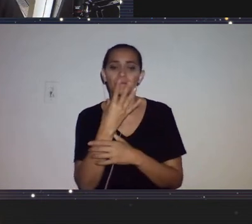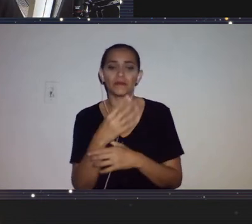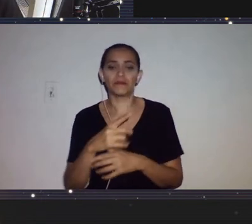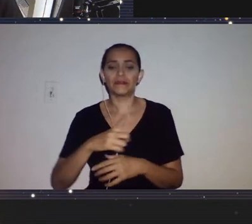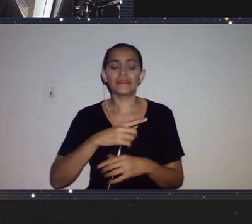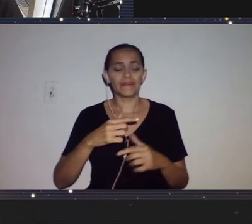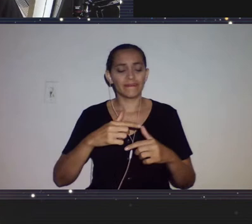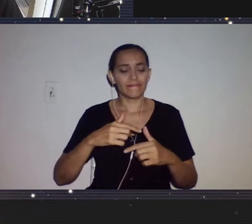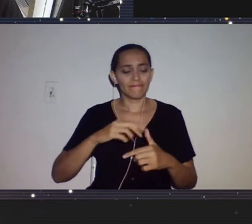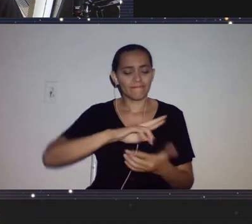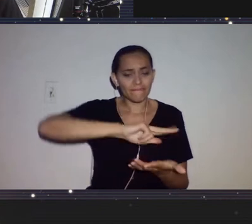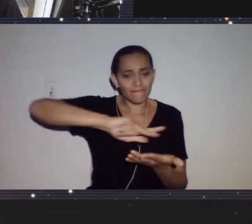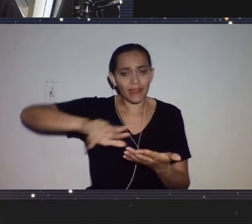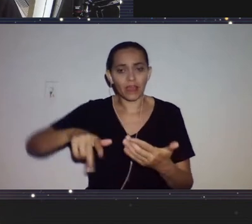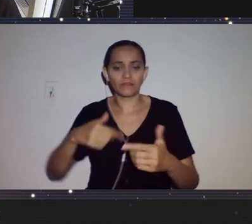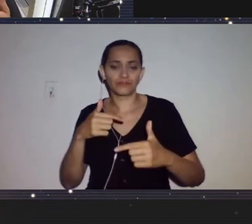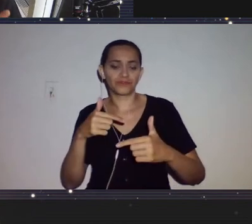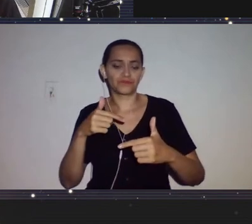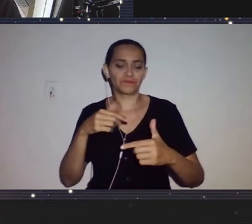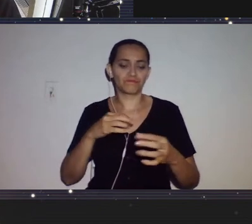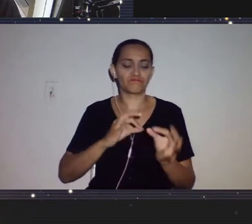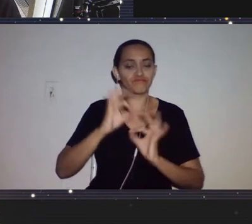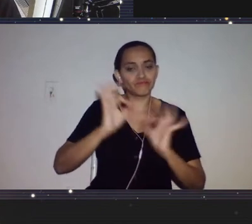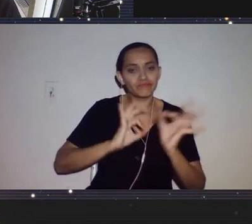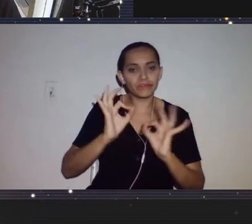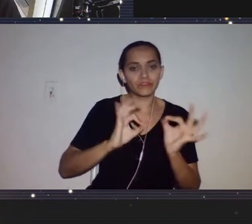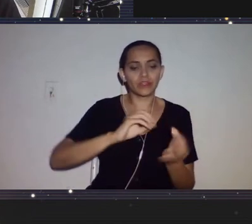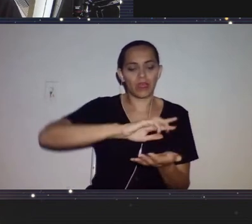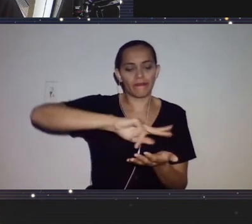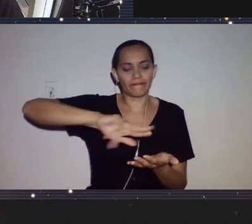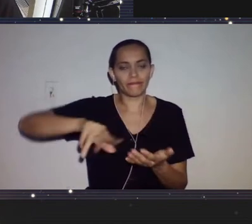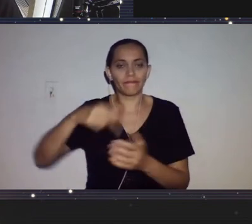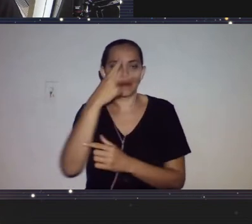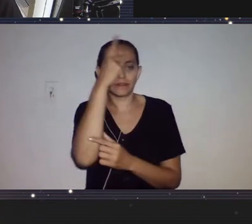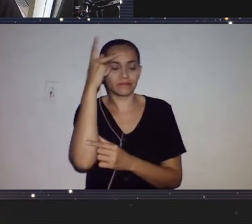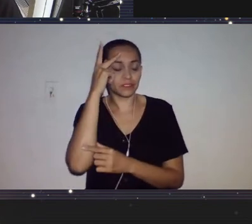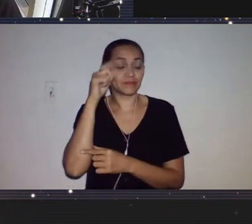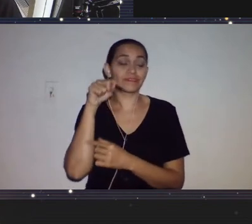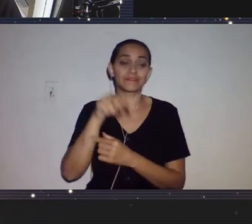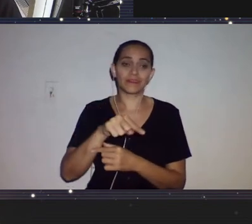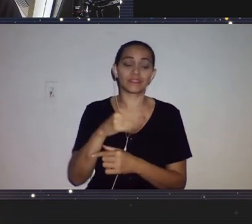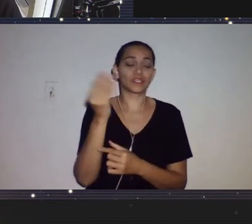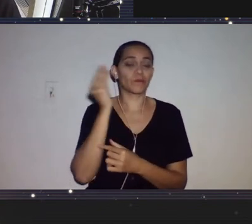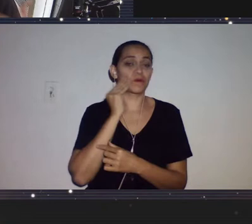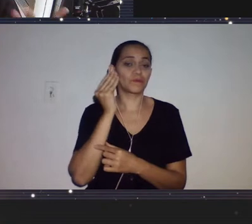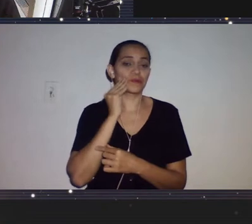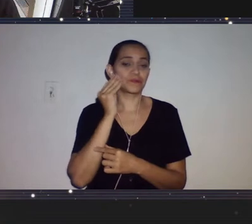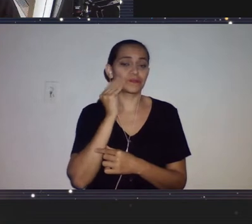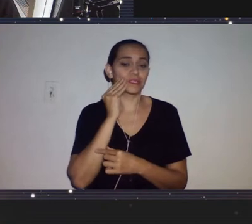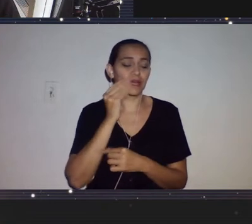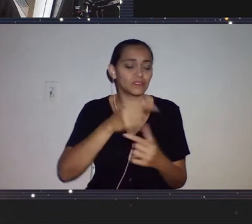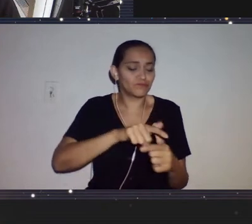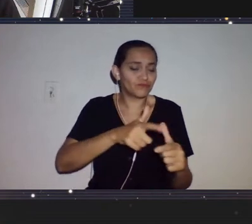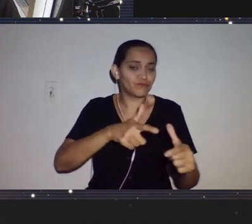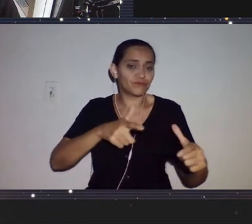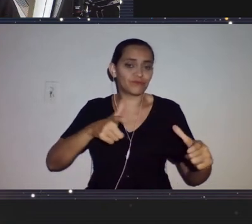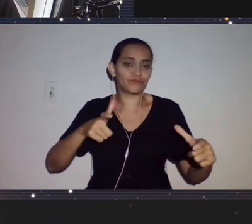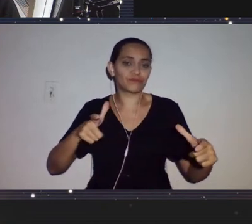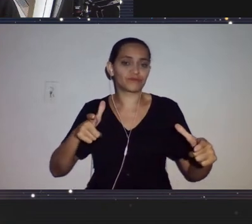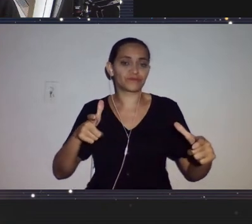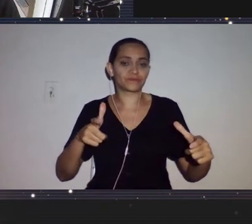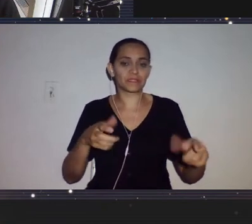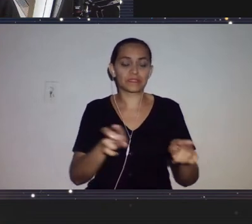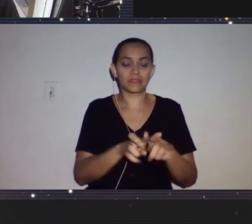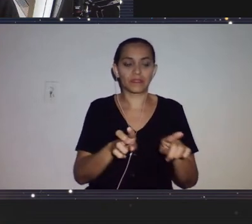pessoas, e isso também lhe oferece a oportunidade, acho, de crescer e de mostrar mais impacto, eu acho. Enquanto os